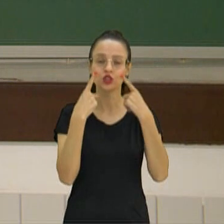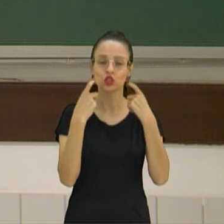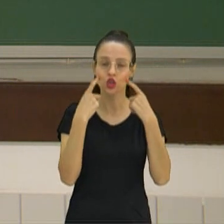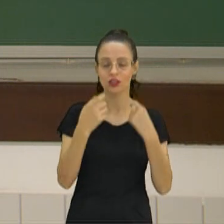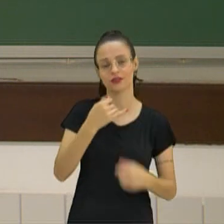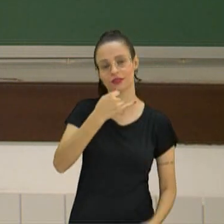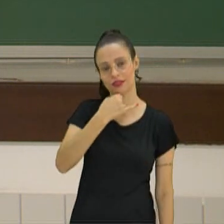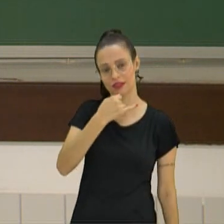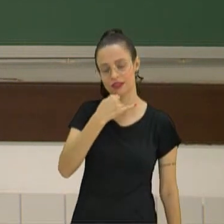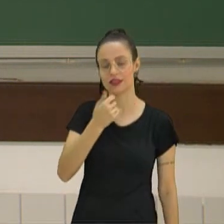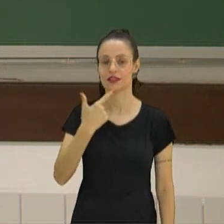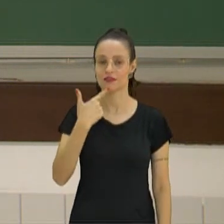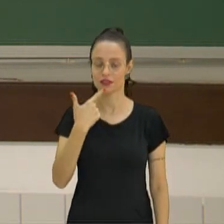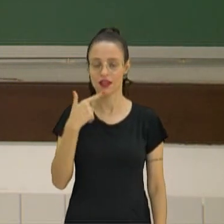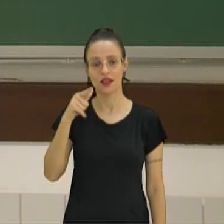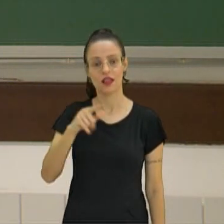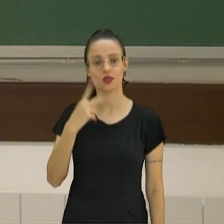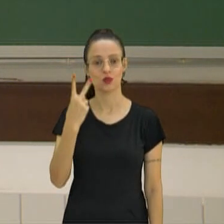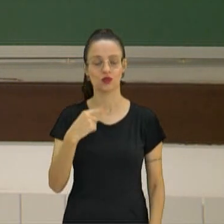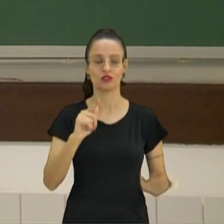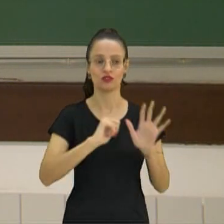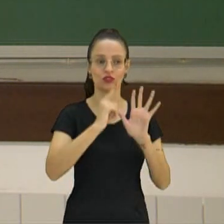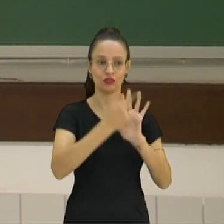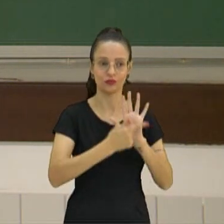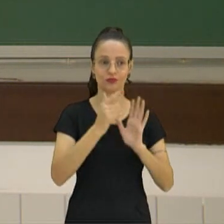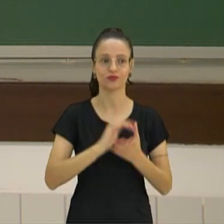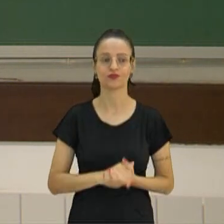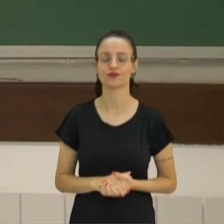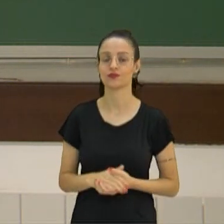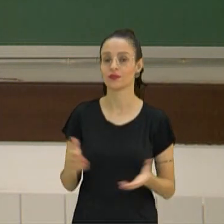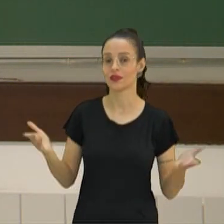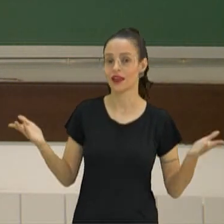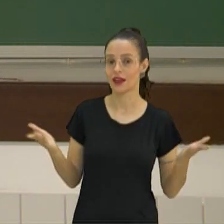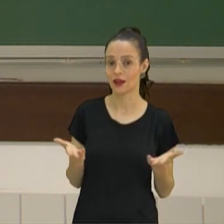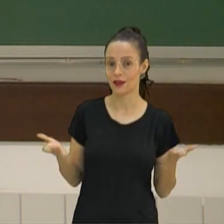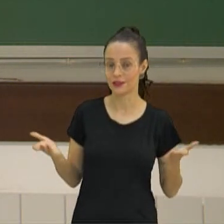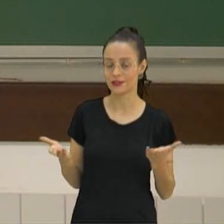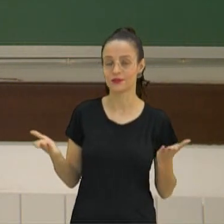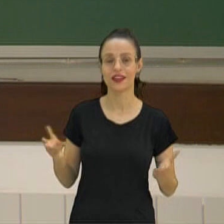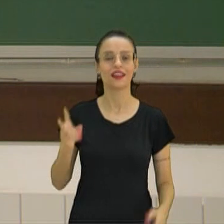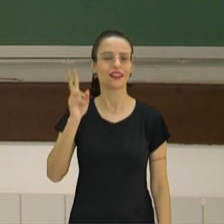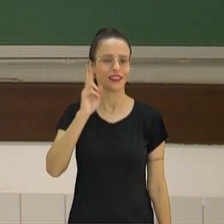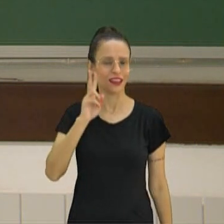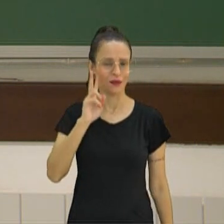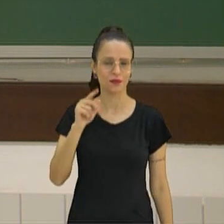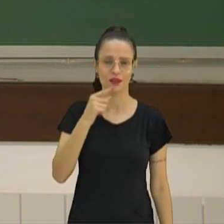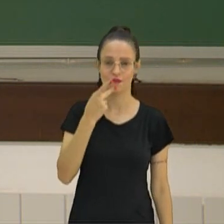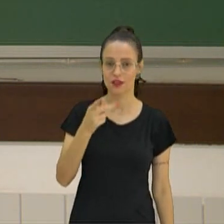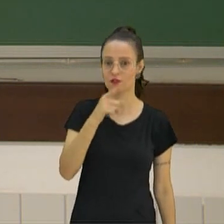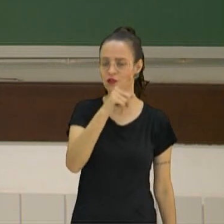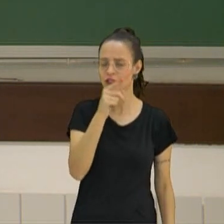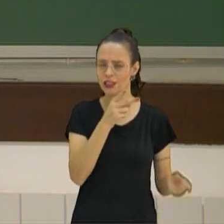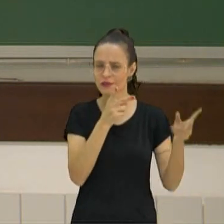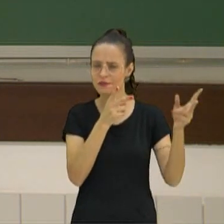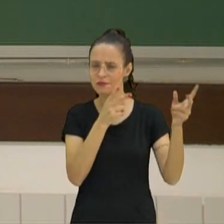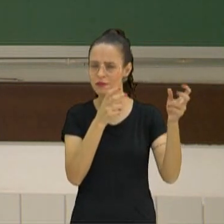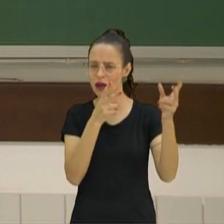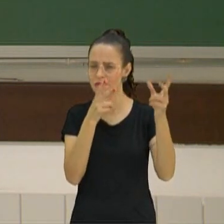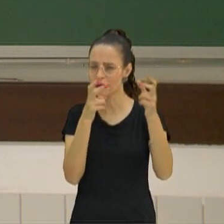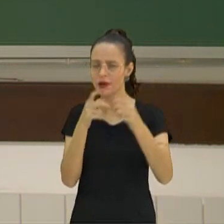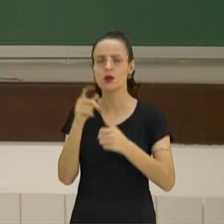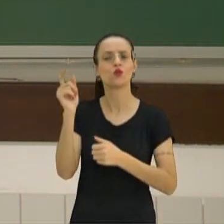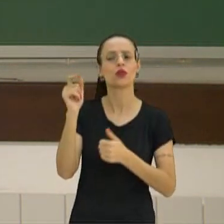tragédia e comédia. Esses dois gêneros, então. E agora, né? Lembra que eu falei para você observar os elementos